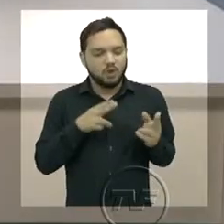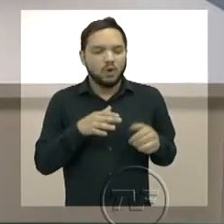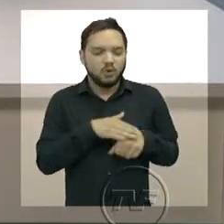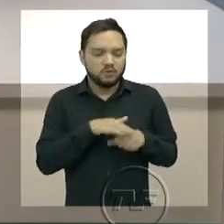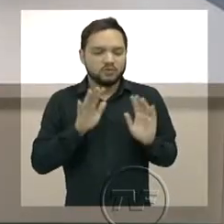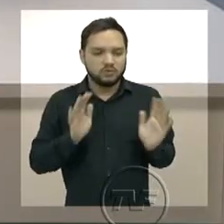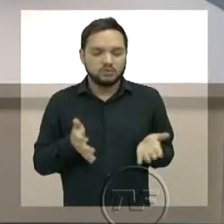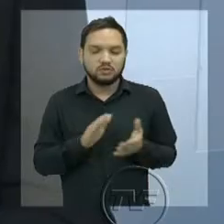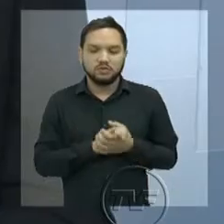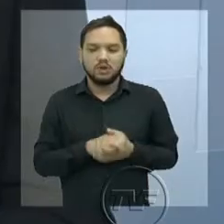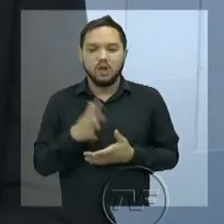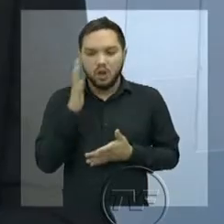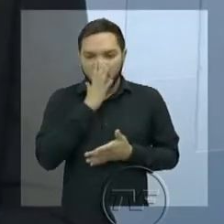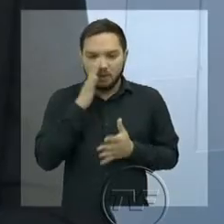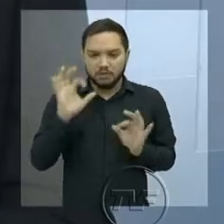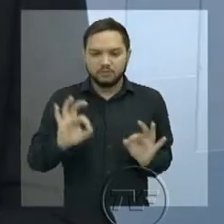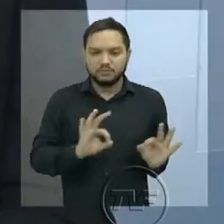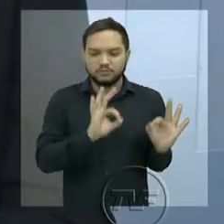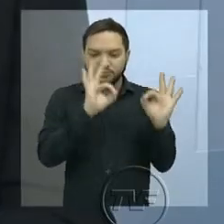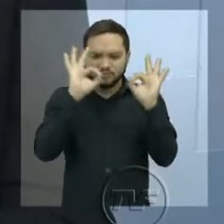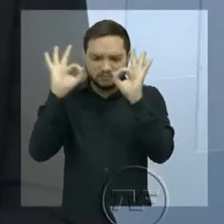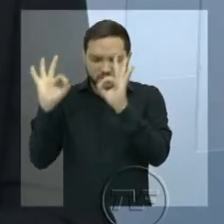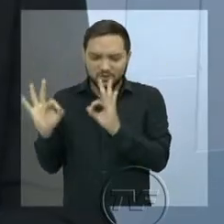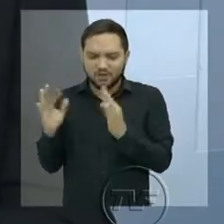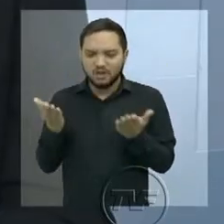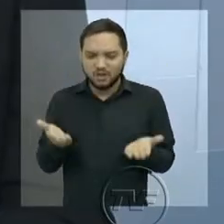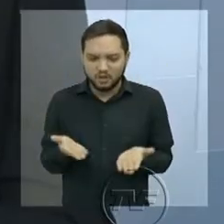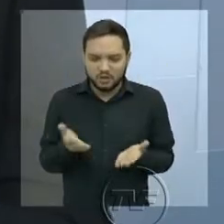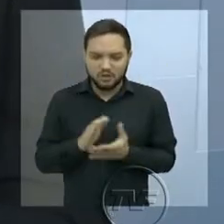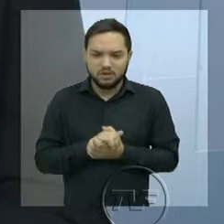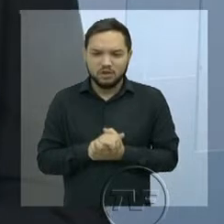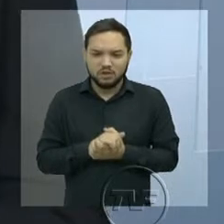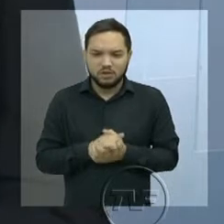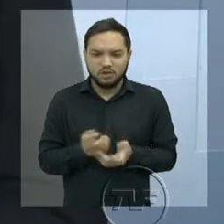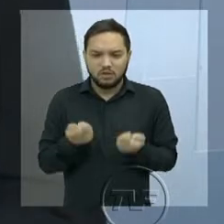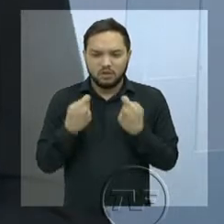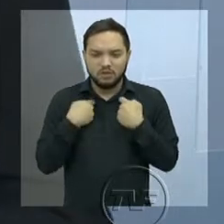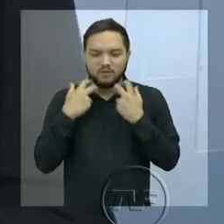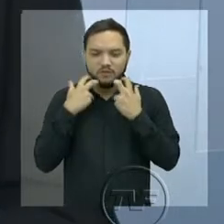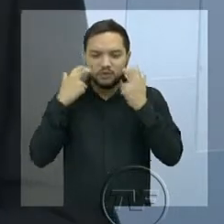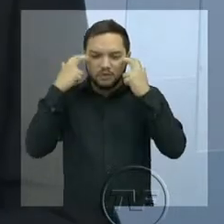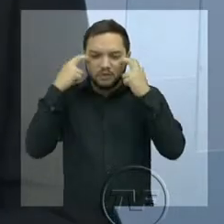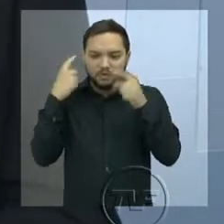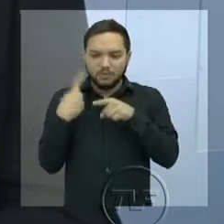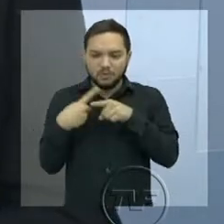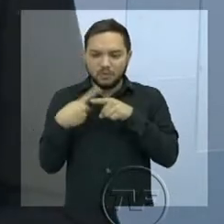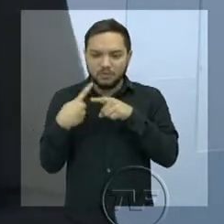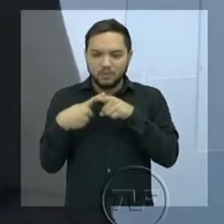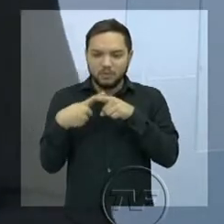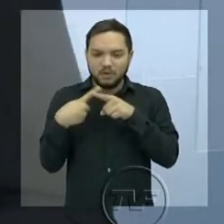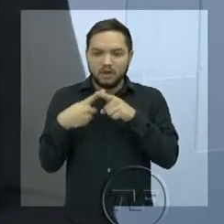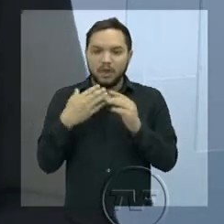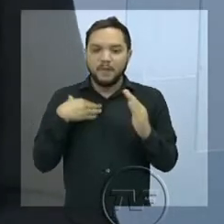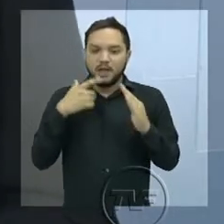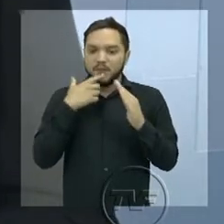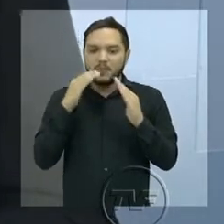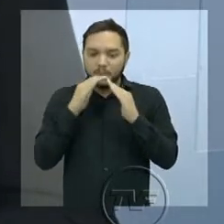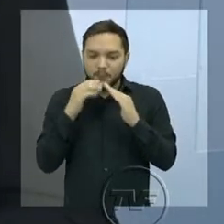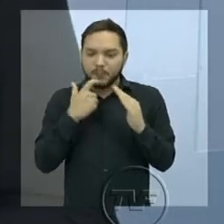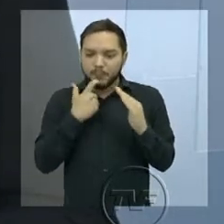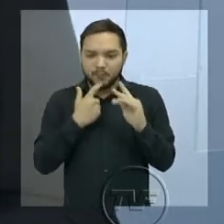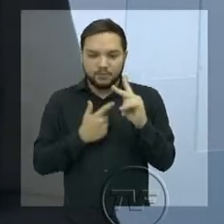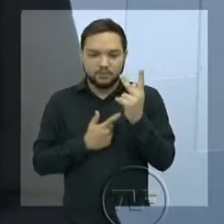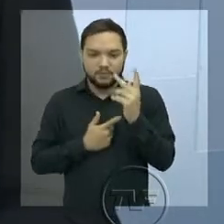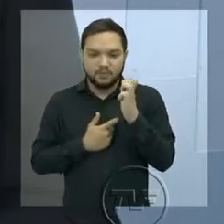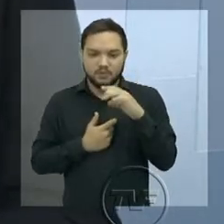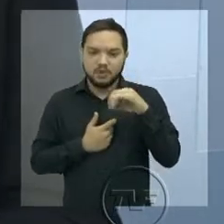aqui assistindo essa matéria e eu fiquei envergonhado de mim mesmo. Eu moro em cima do Hemócio. Eu moro ali no bairro